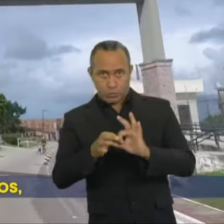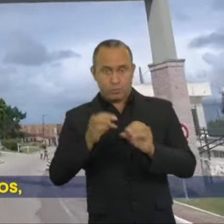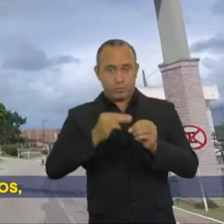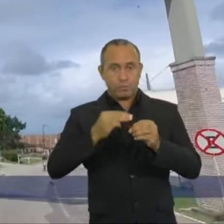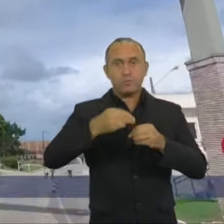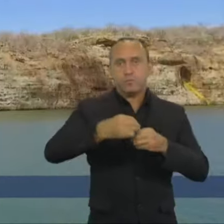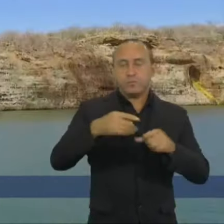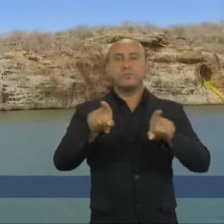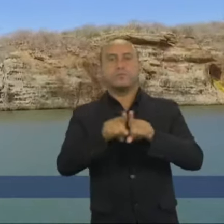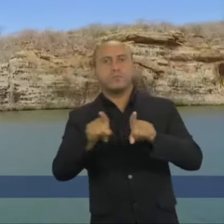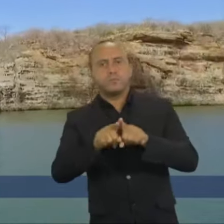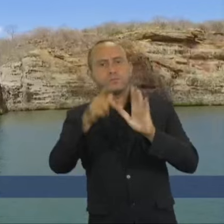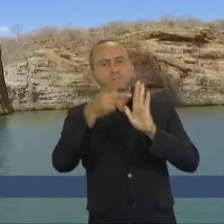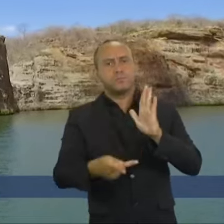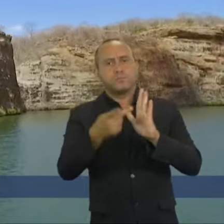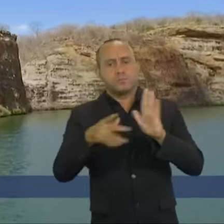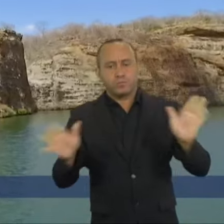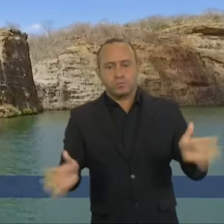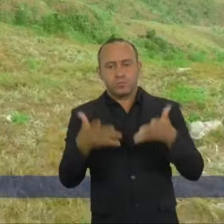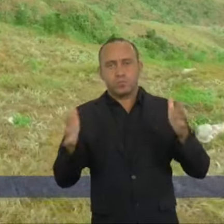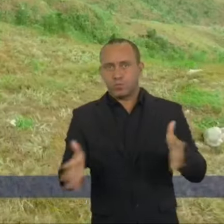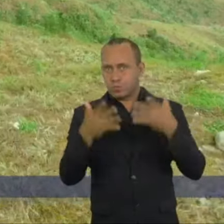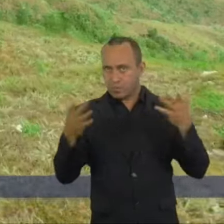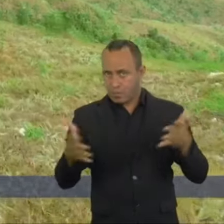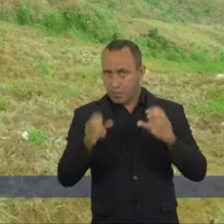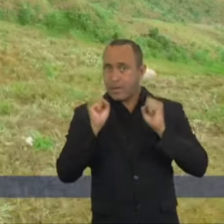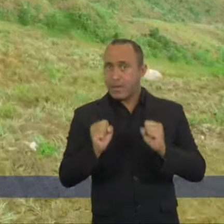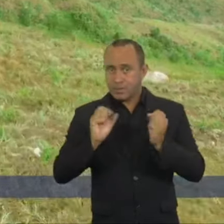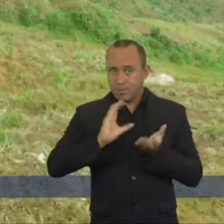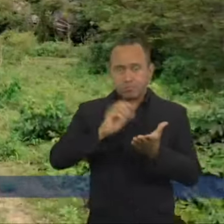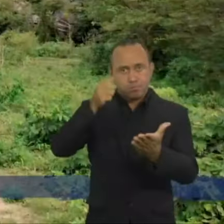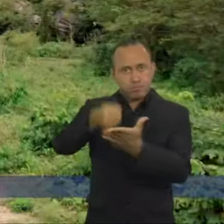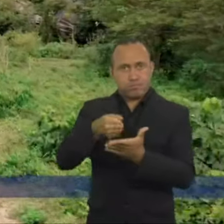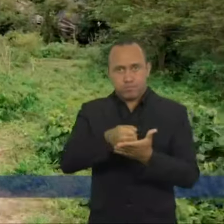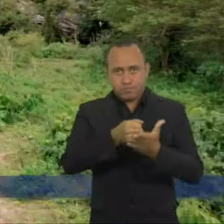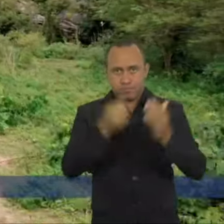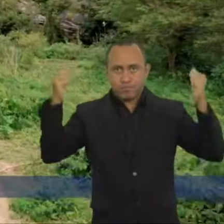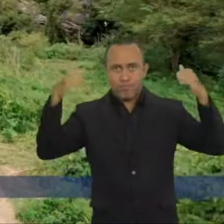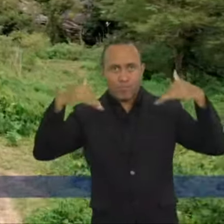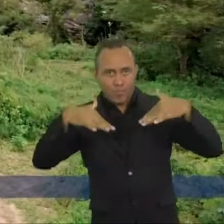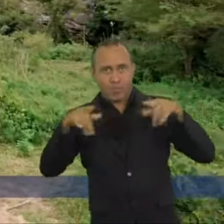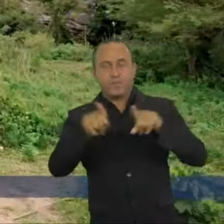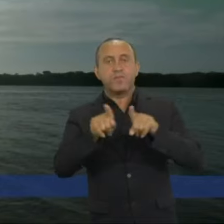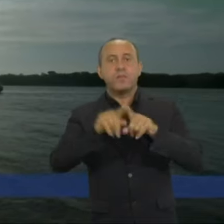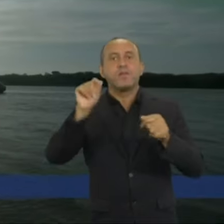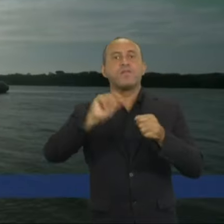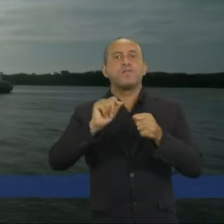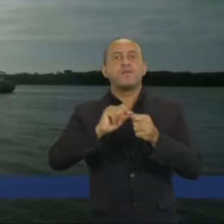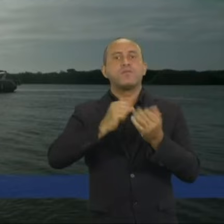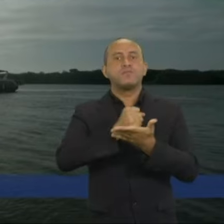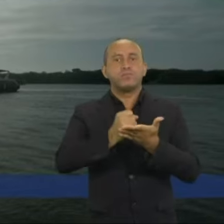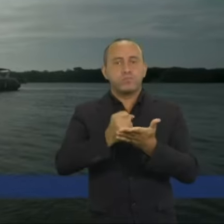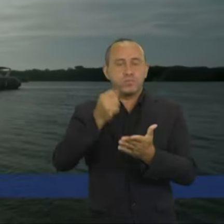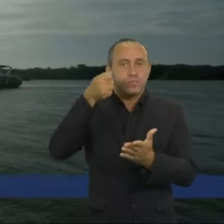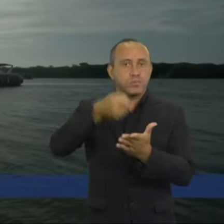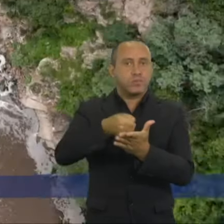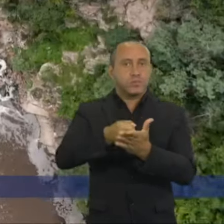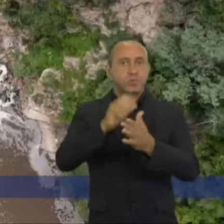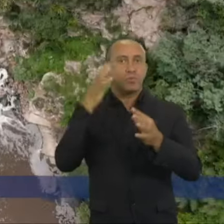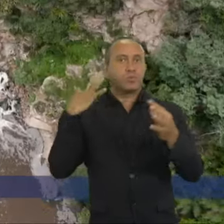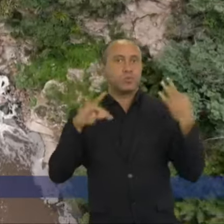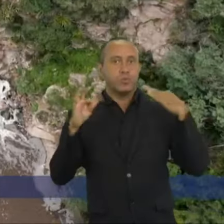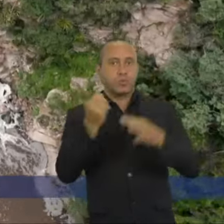os municípios, vai elaborar um plano de incentivos para que eles possam investir em suas atrações. Vai criar o Fundo Estadual do